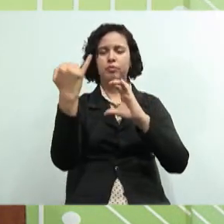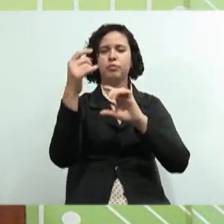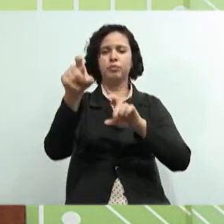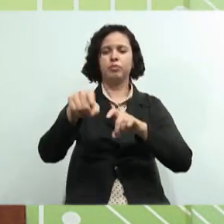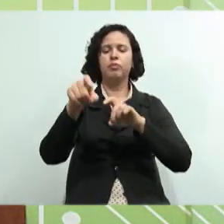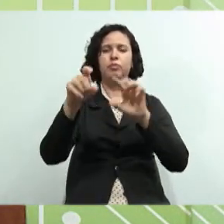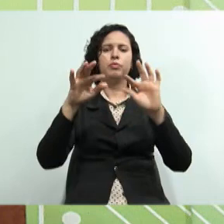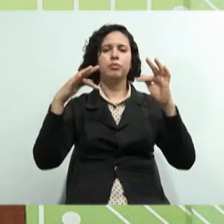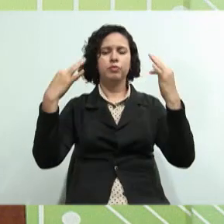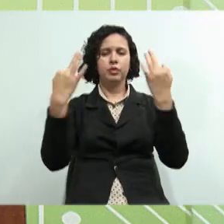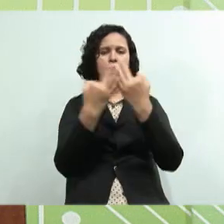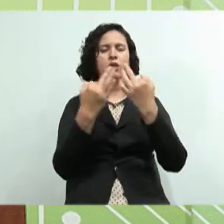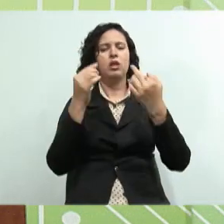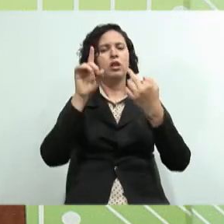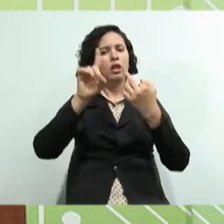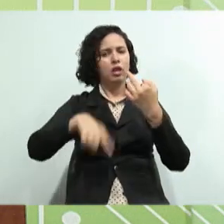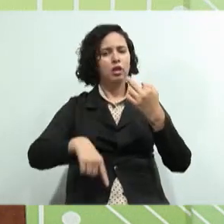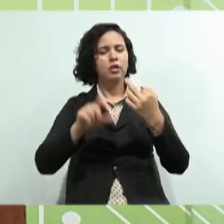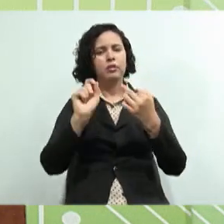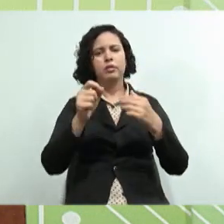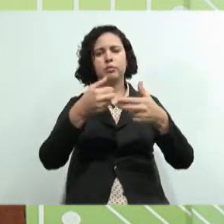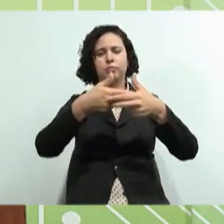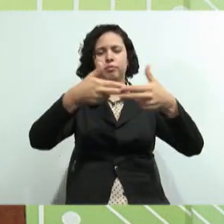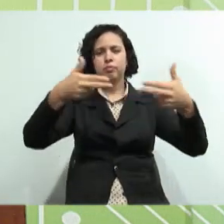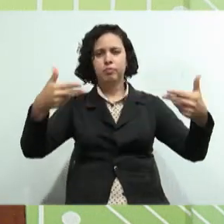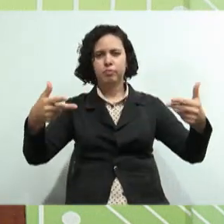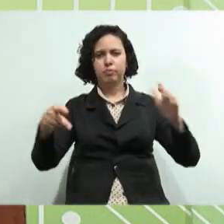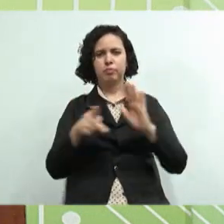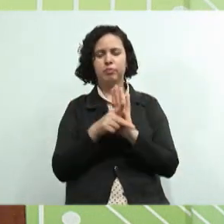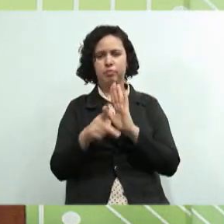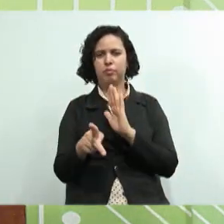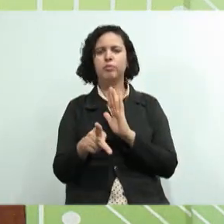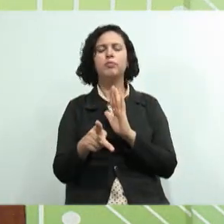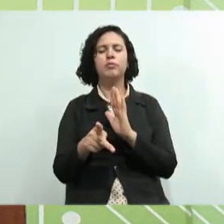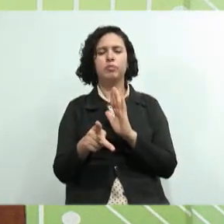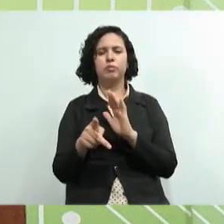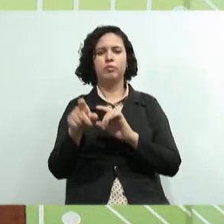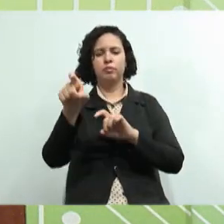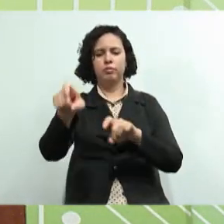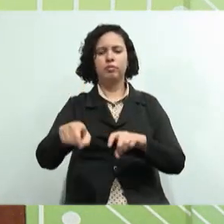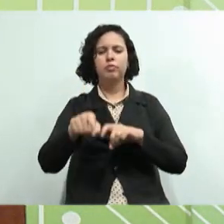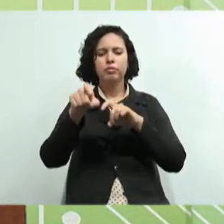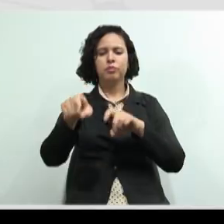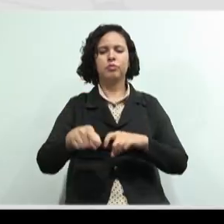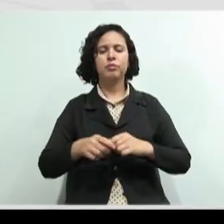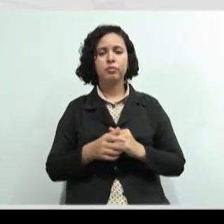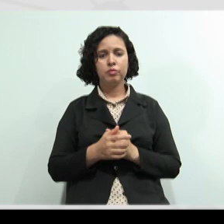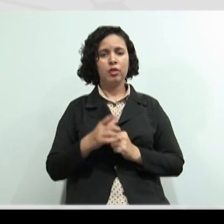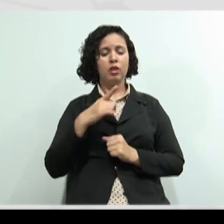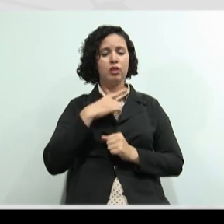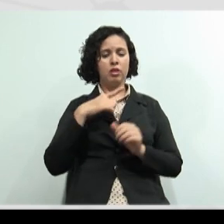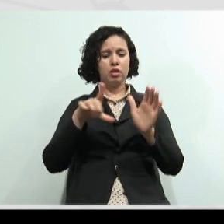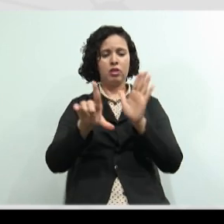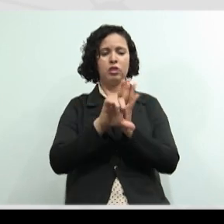da pluralidade da produção agrícola. A gente tem o embasamento, então, que a Lei